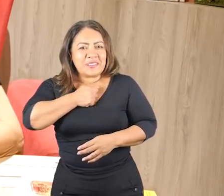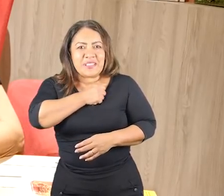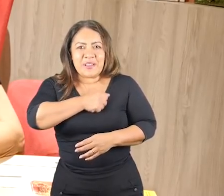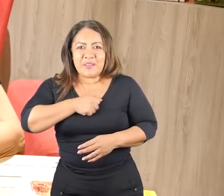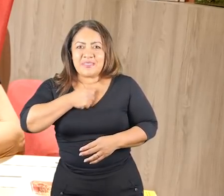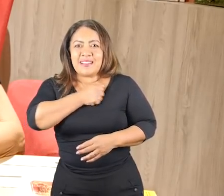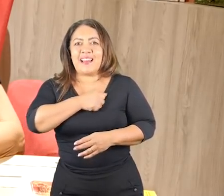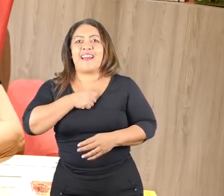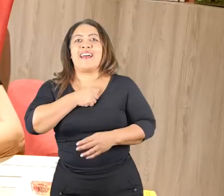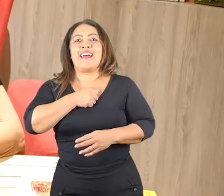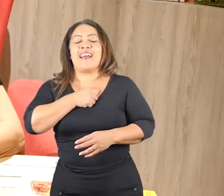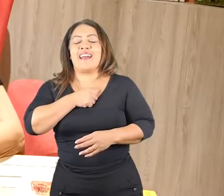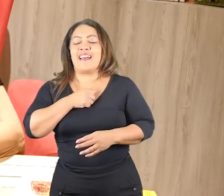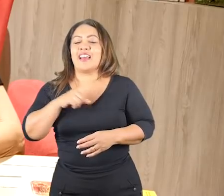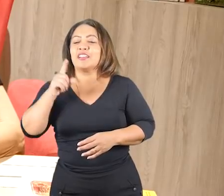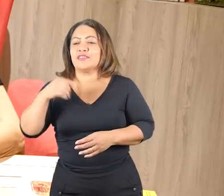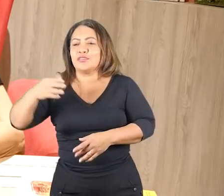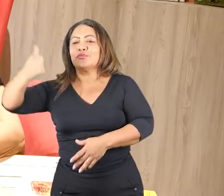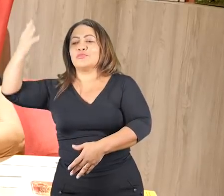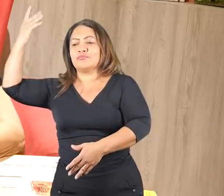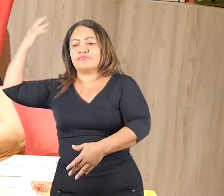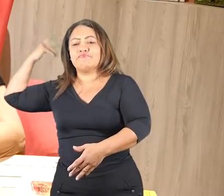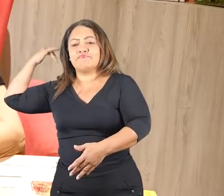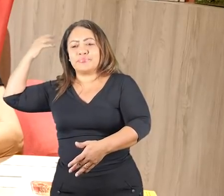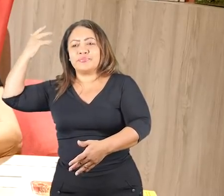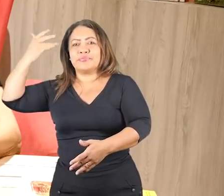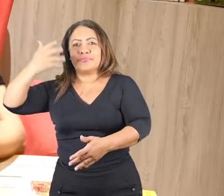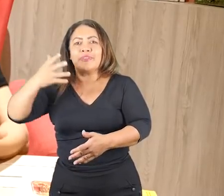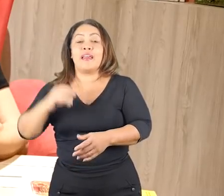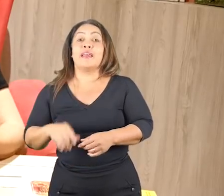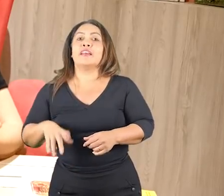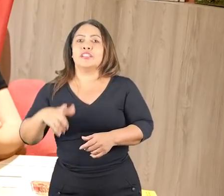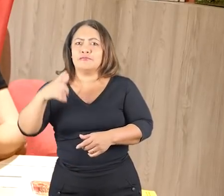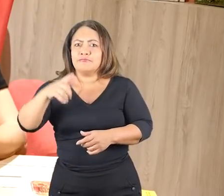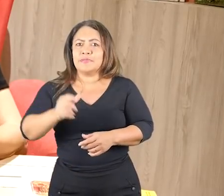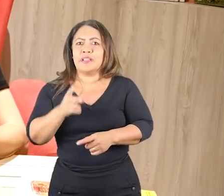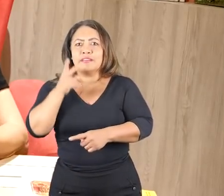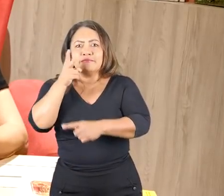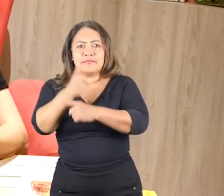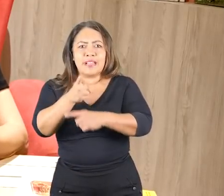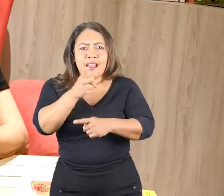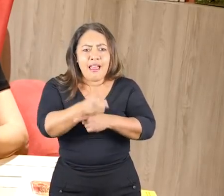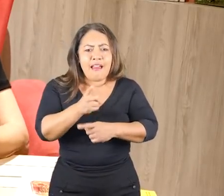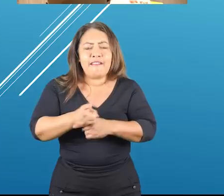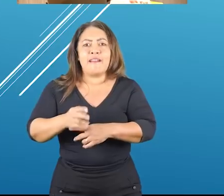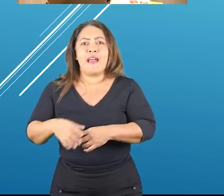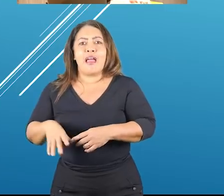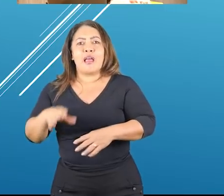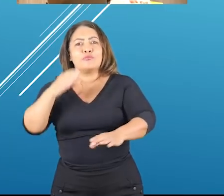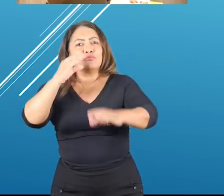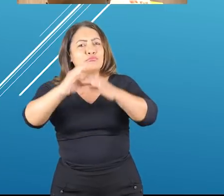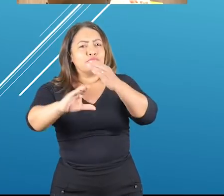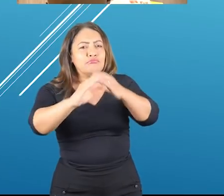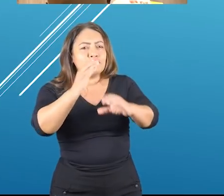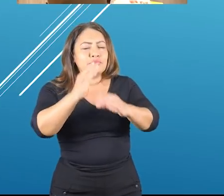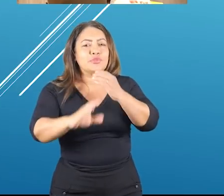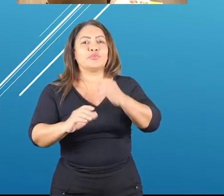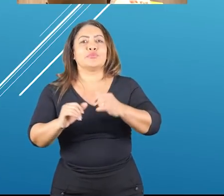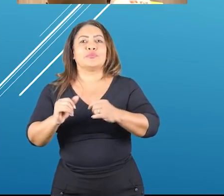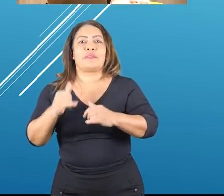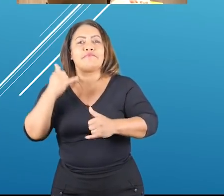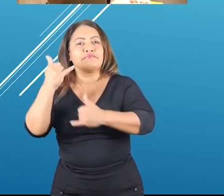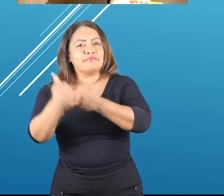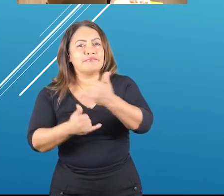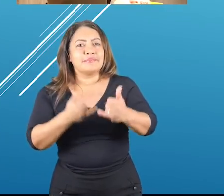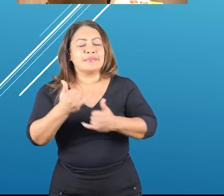vão sentir saudades desse espaço. E seria interessante que esses professores gravassem, né?